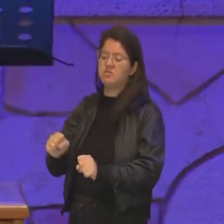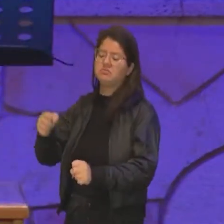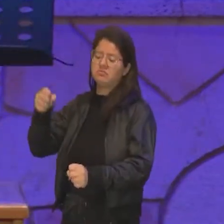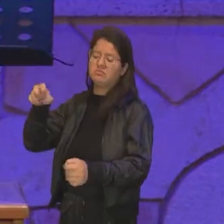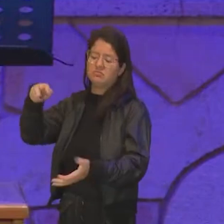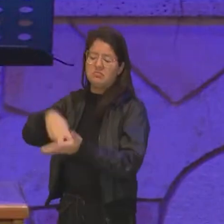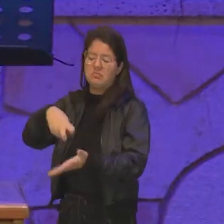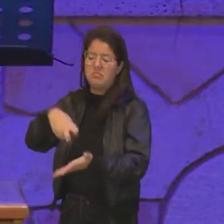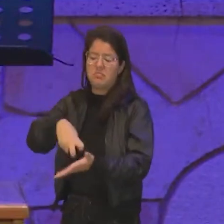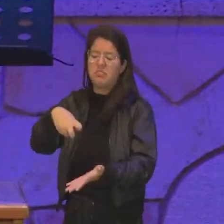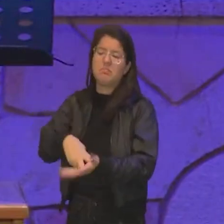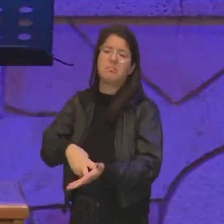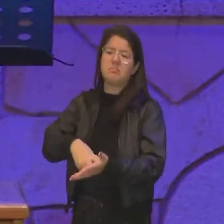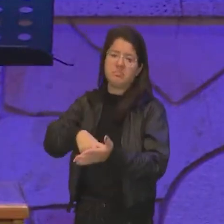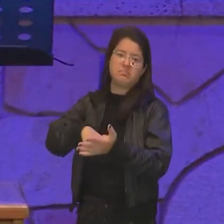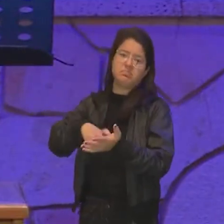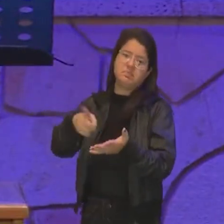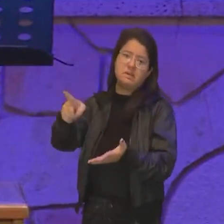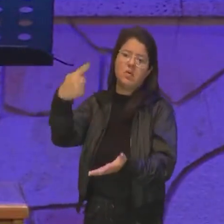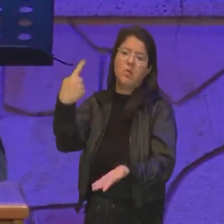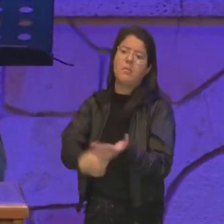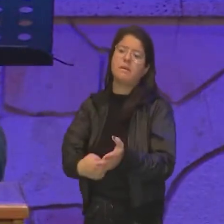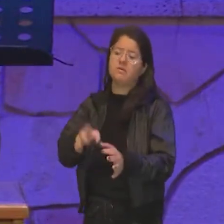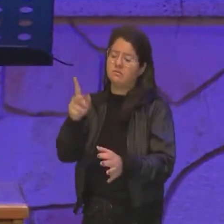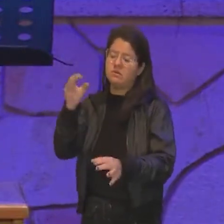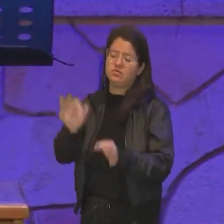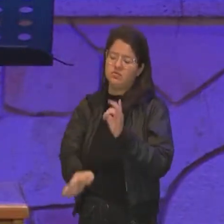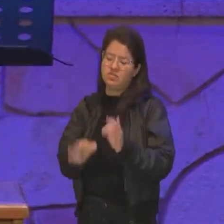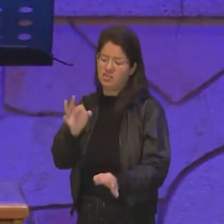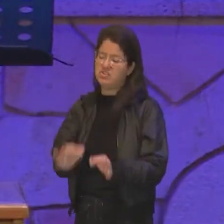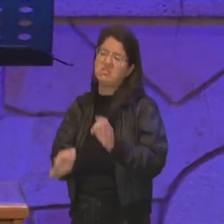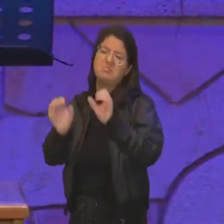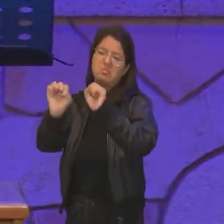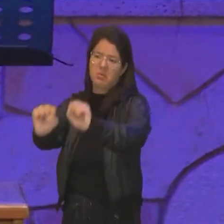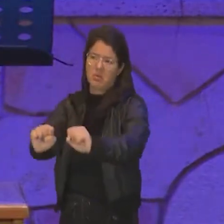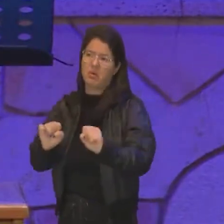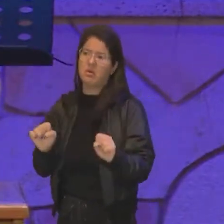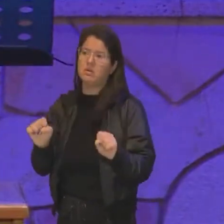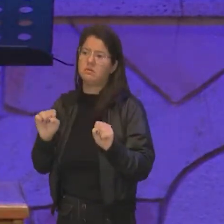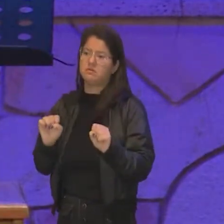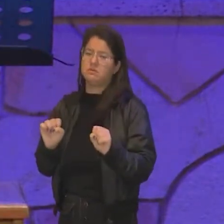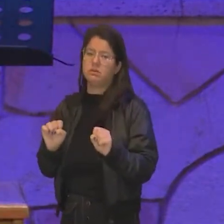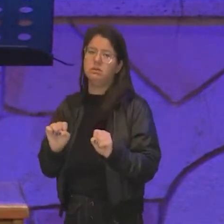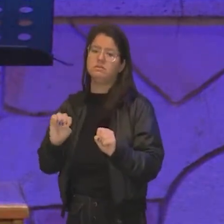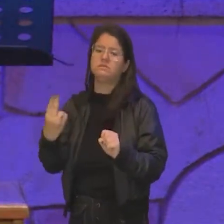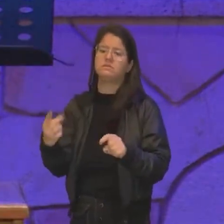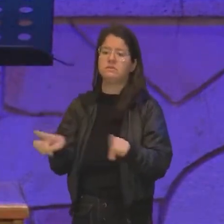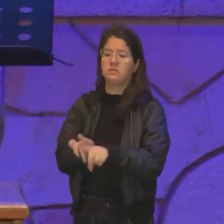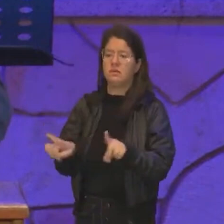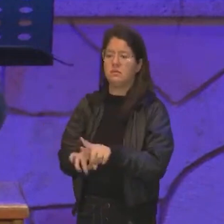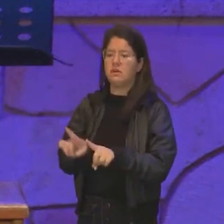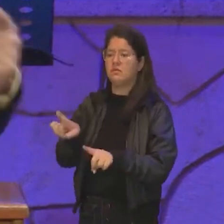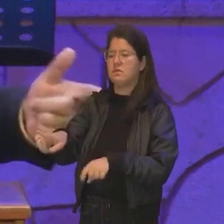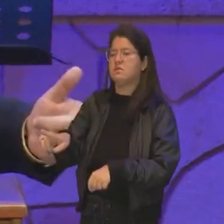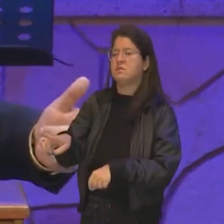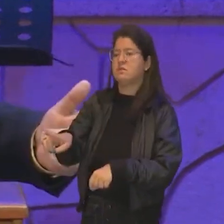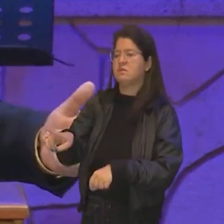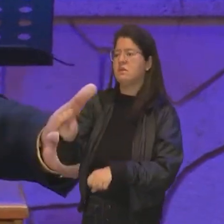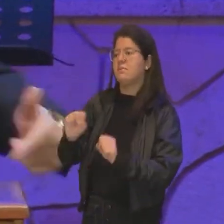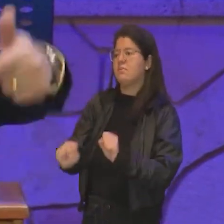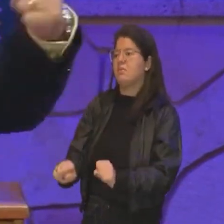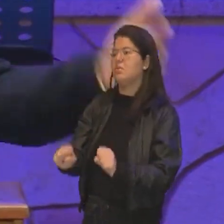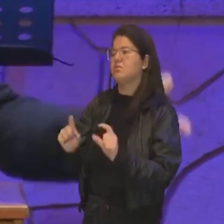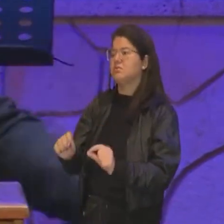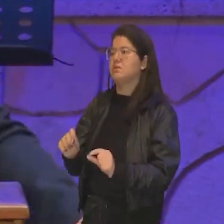um pecado, por um crime que você tenha cometido, você pode estar até colhendo um fruto, um resultado negativo de uma